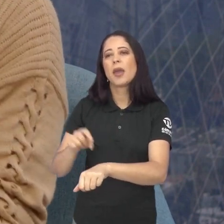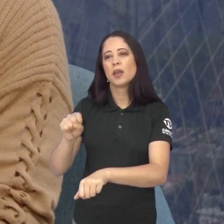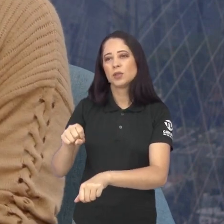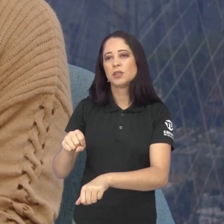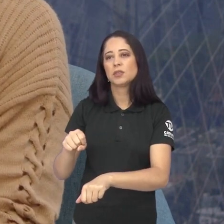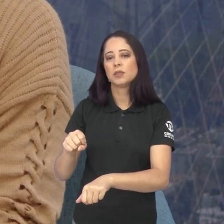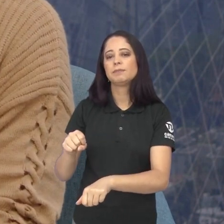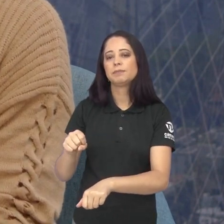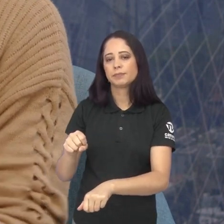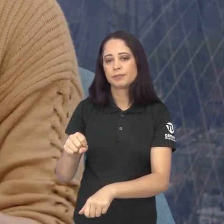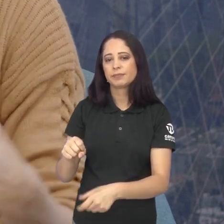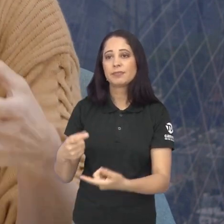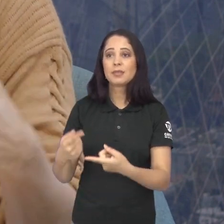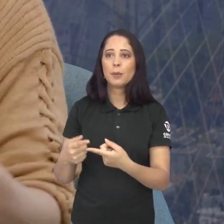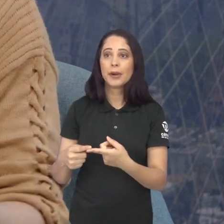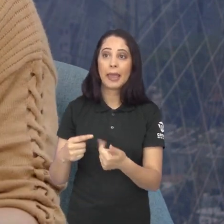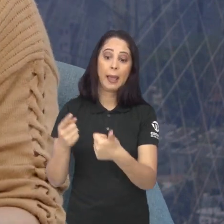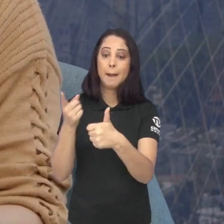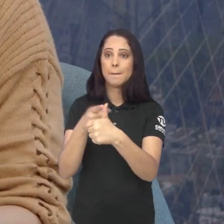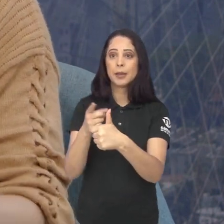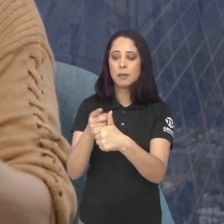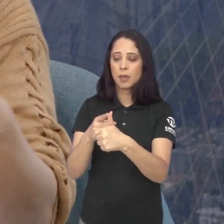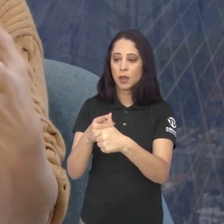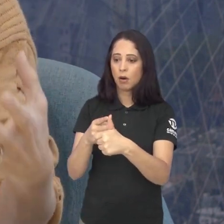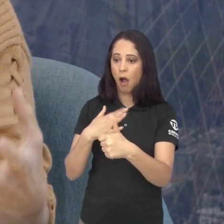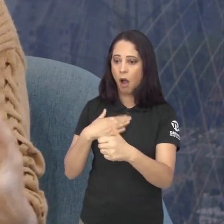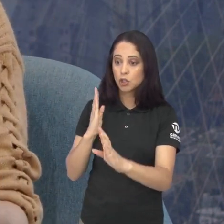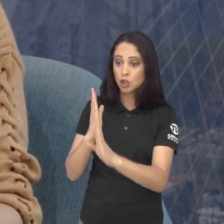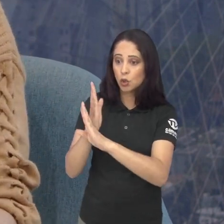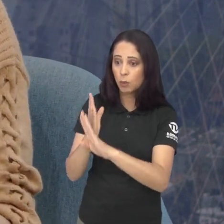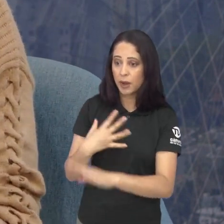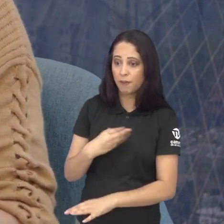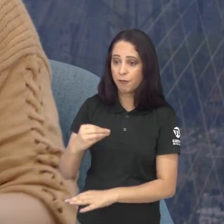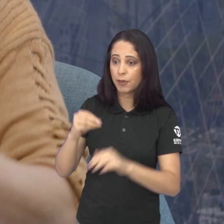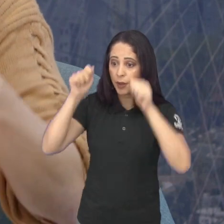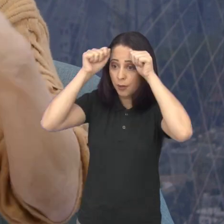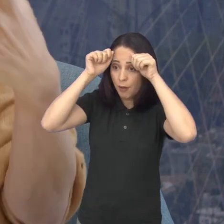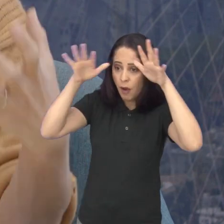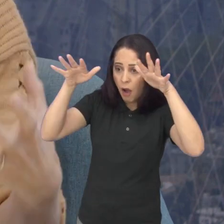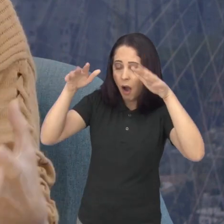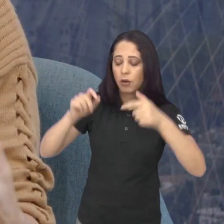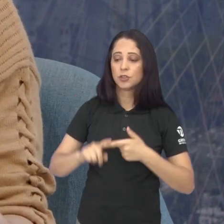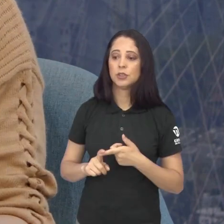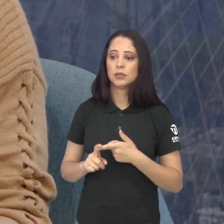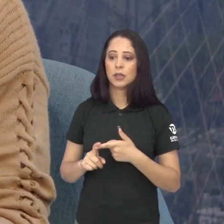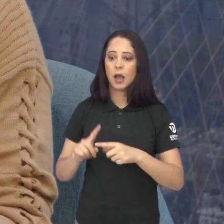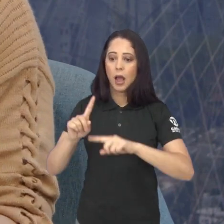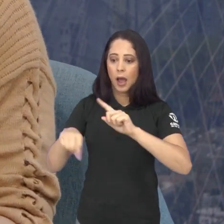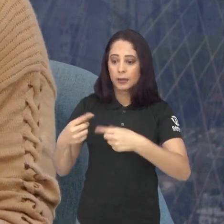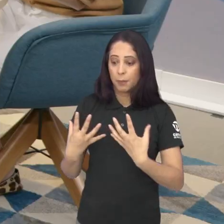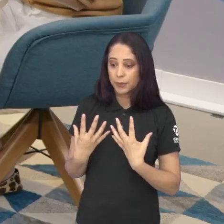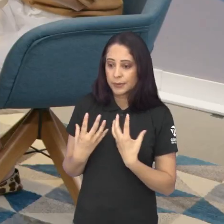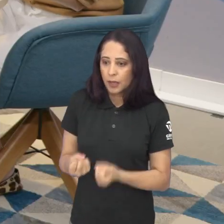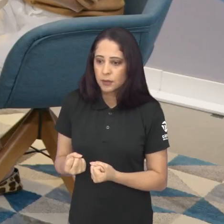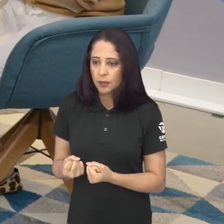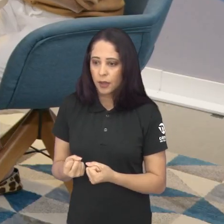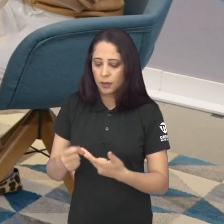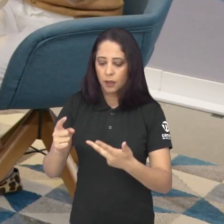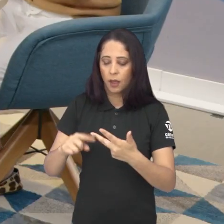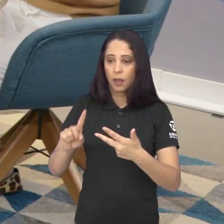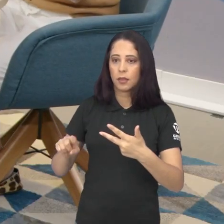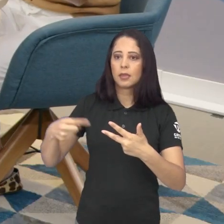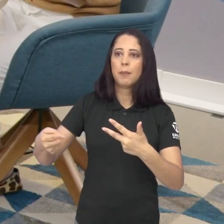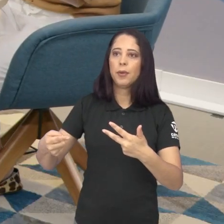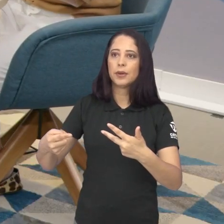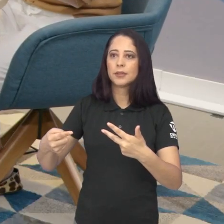segundo desgaste. Né? Porque o primeiro desgaste é entender que você tem um filho atípico, é ter essa aceitação. É um segundo luto, né? É, e